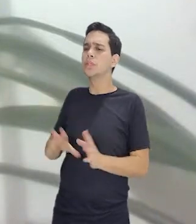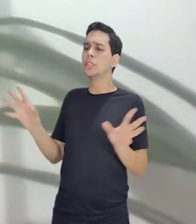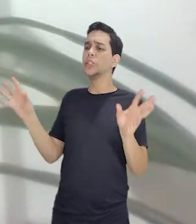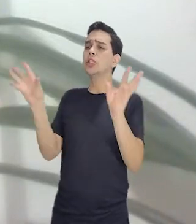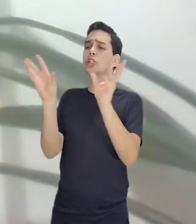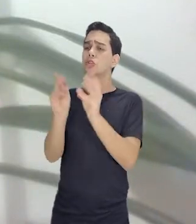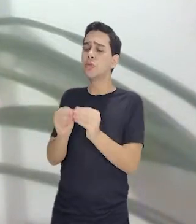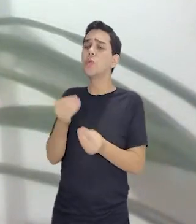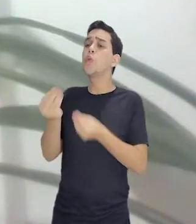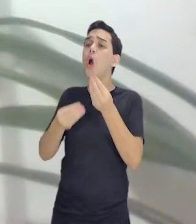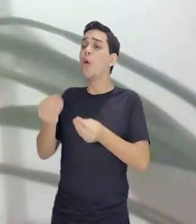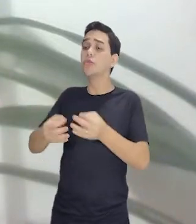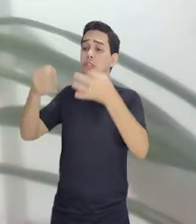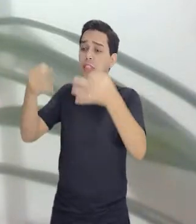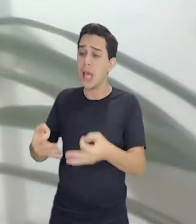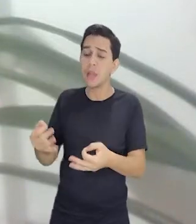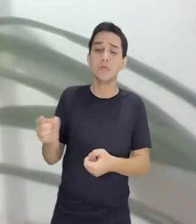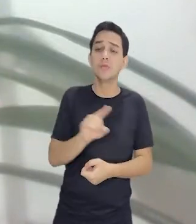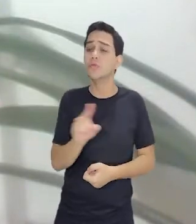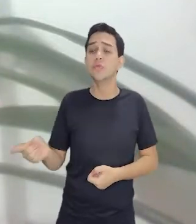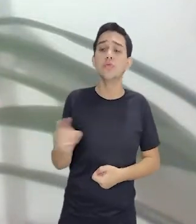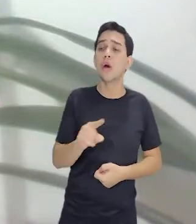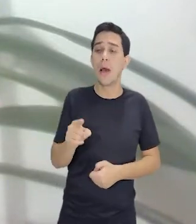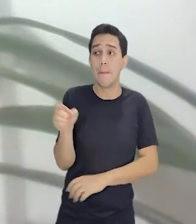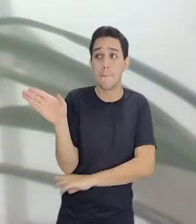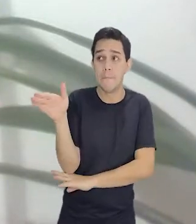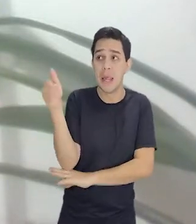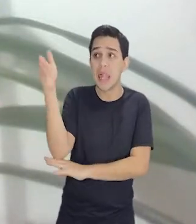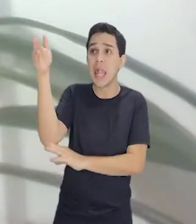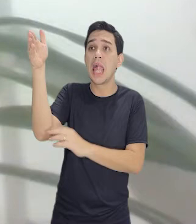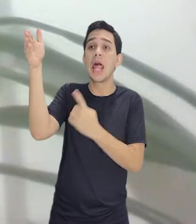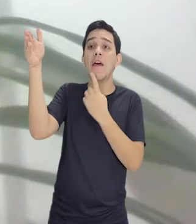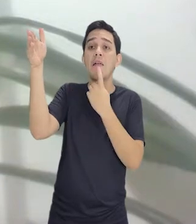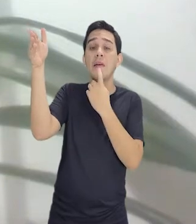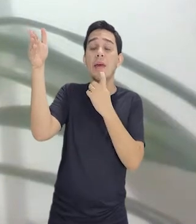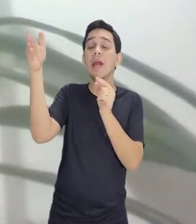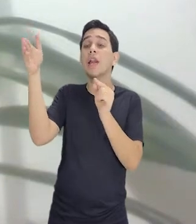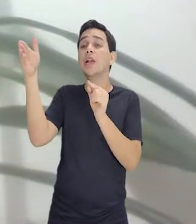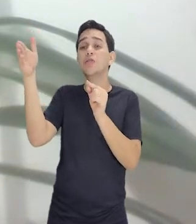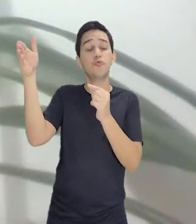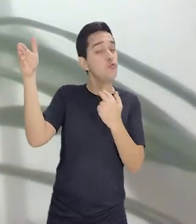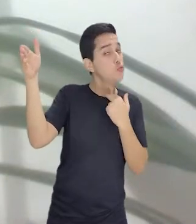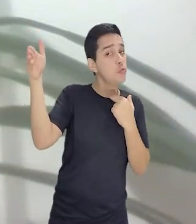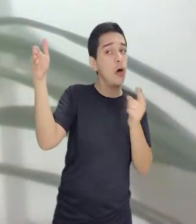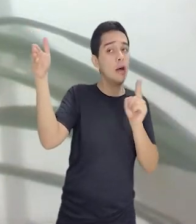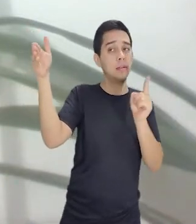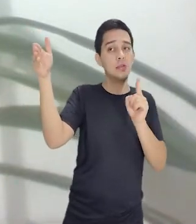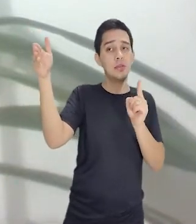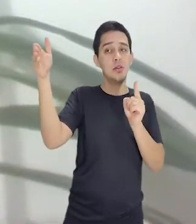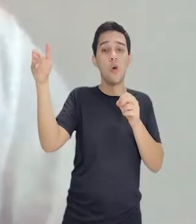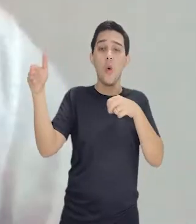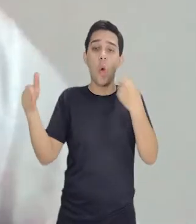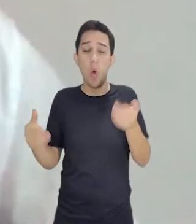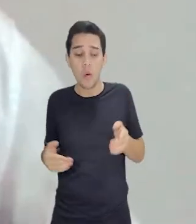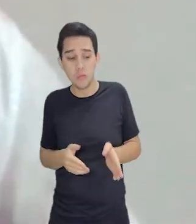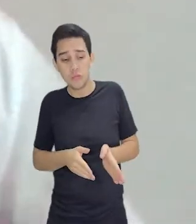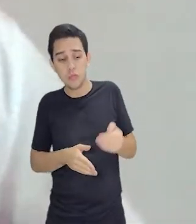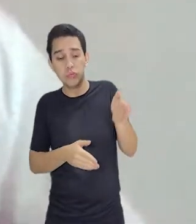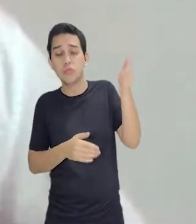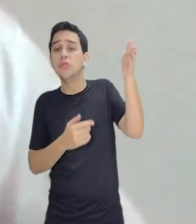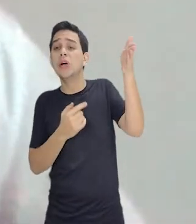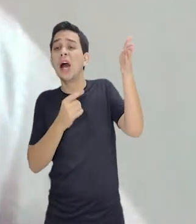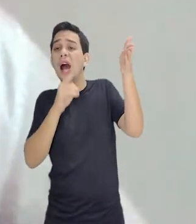que utilize a bandeira vermelha como a SES publicou ou a laranja como a CEDUC. Então, houve